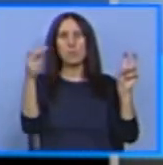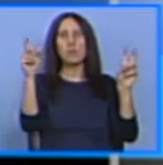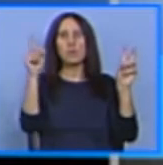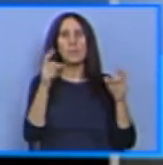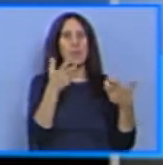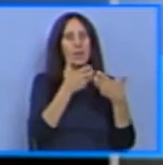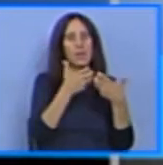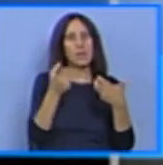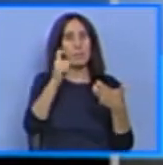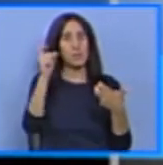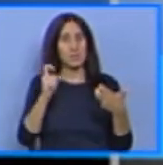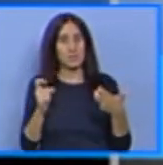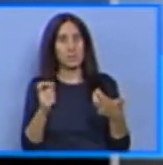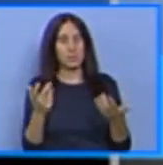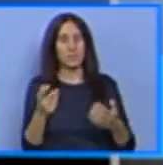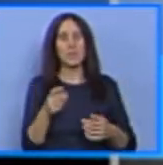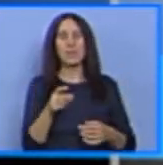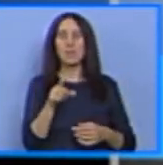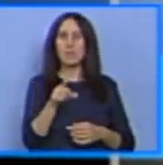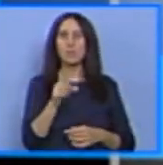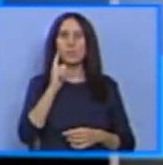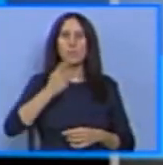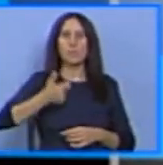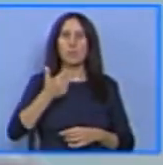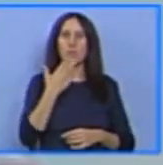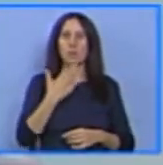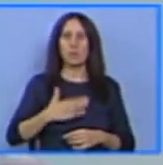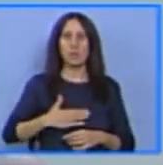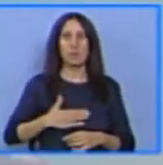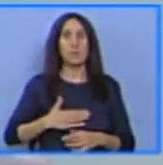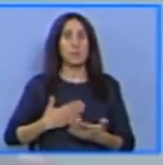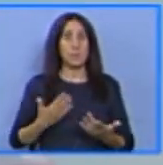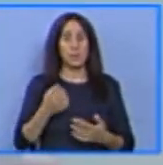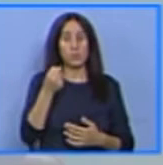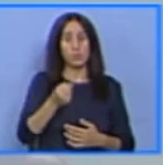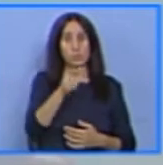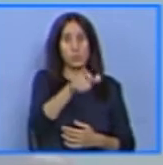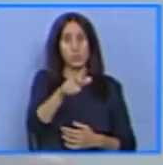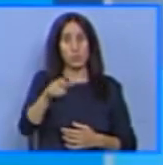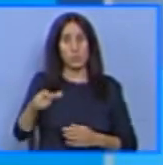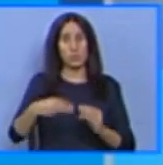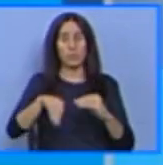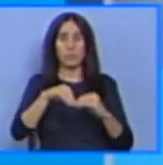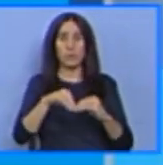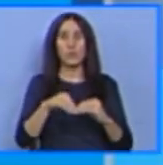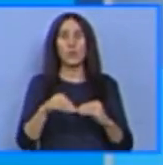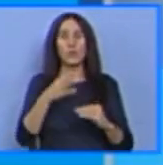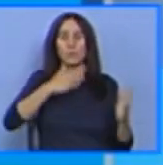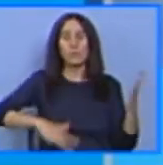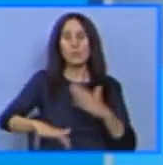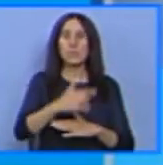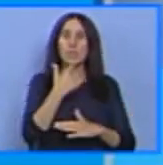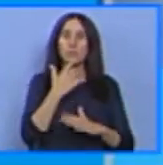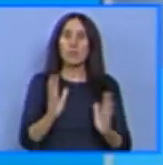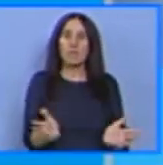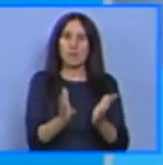da paz, portanto e portanto isso é fundamental quer para os pastorinhos, quer para as populações que, digamos, se mobilizam para